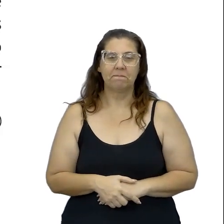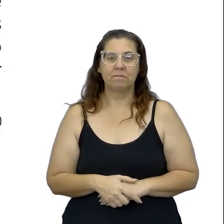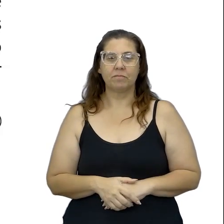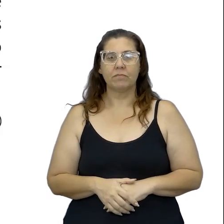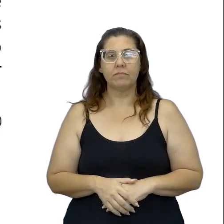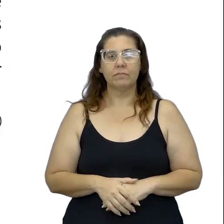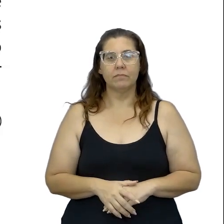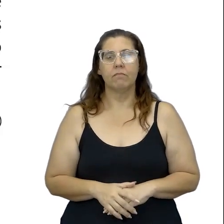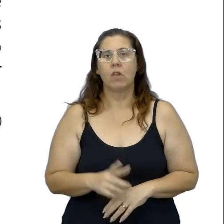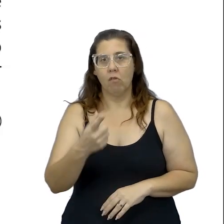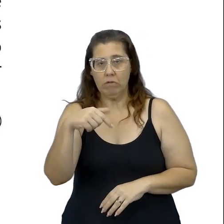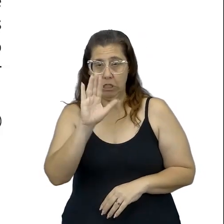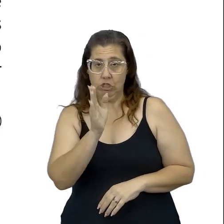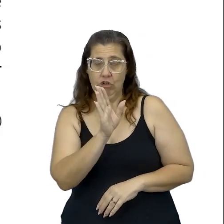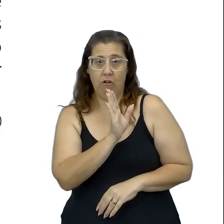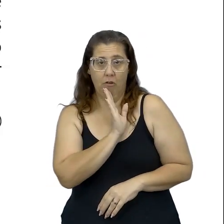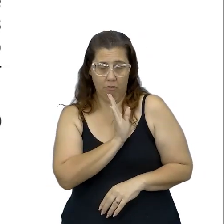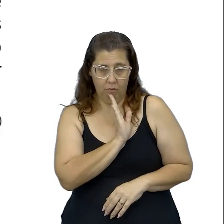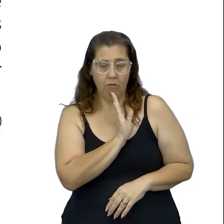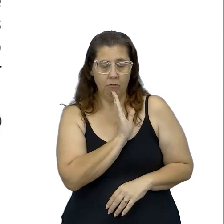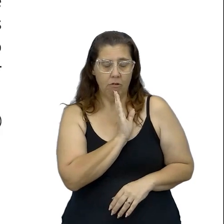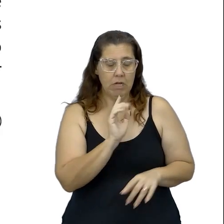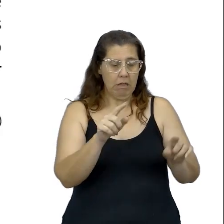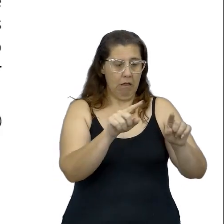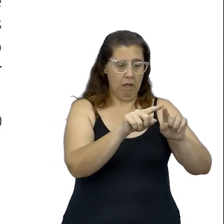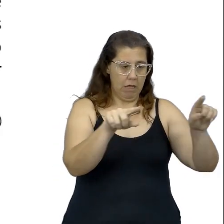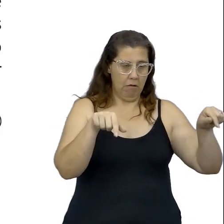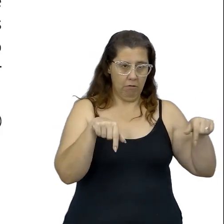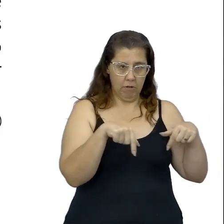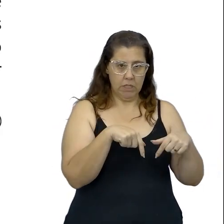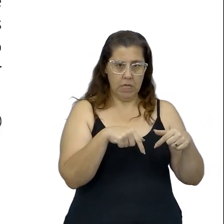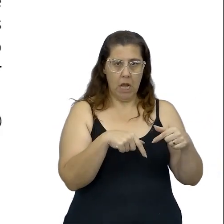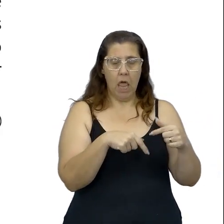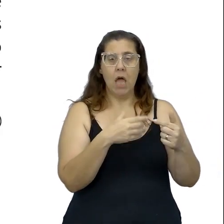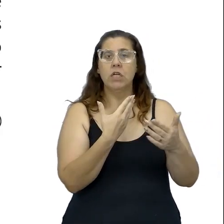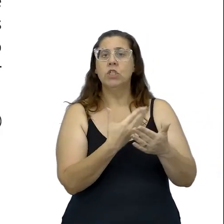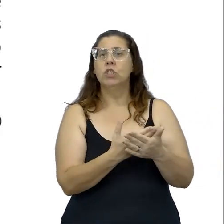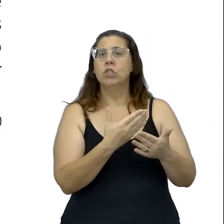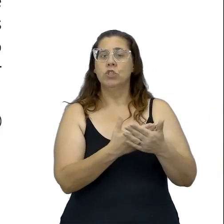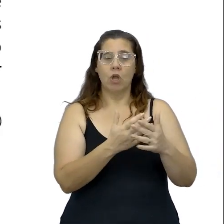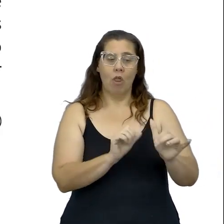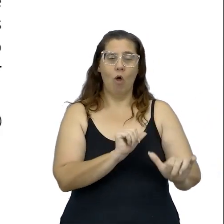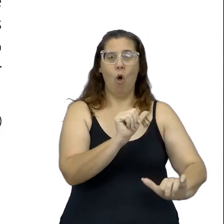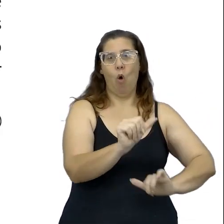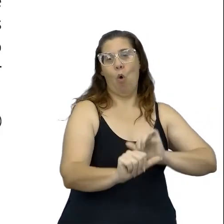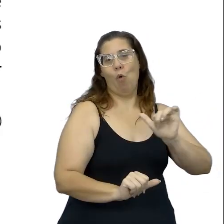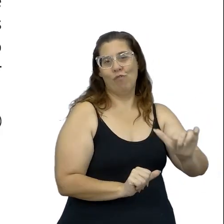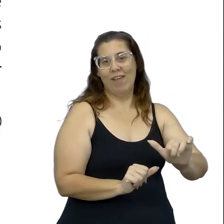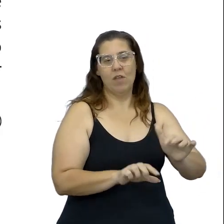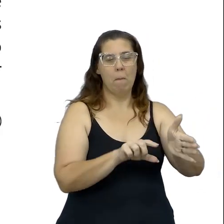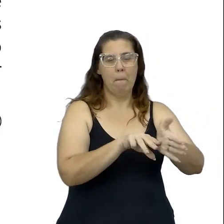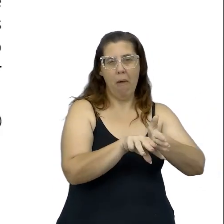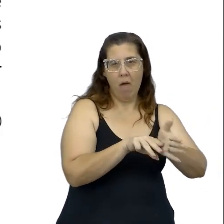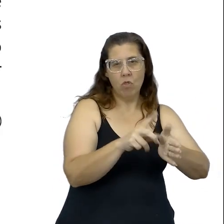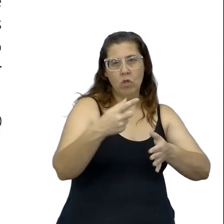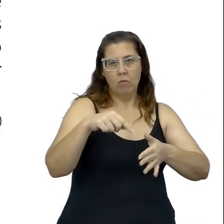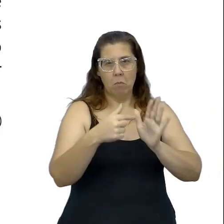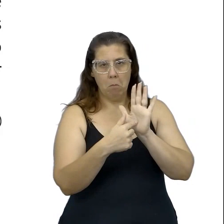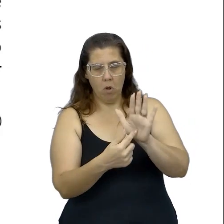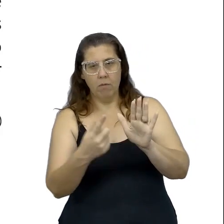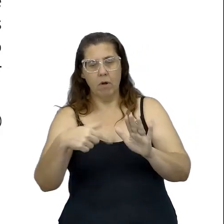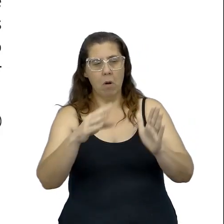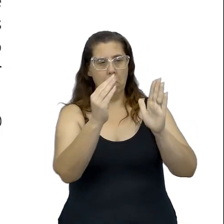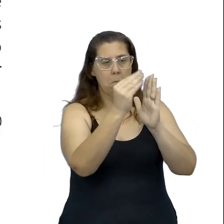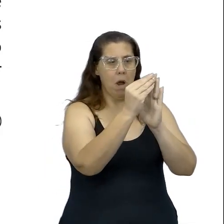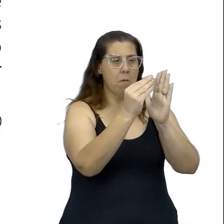Como vocês já conhecem, né, na abordagem da sala de aula invertida, que é a metodologia que nós vamos propor aqui, o conteúdo e